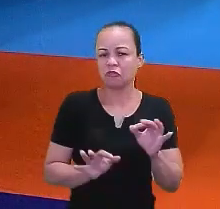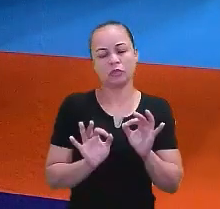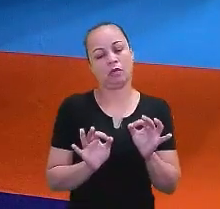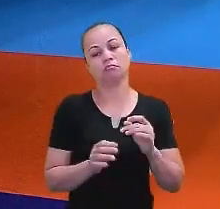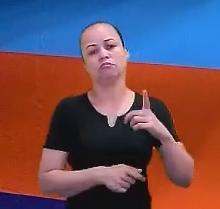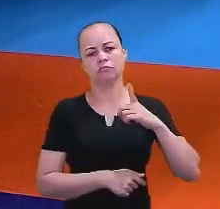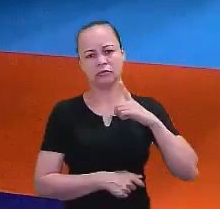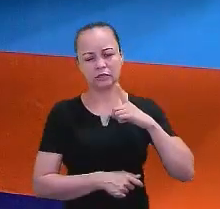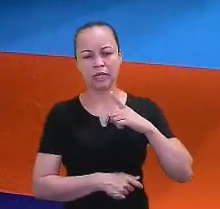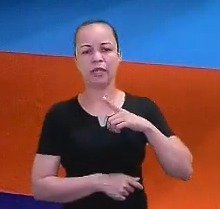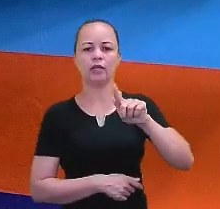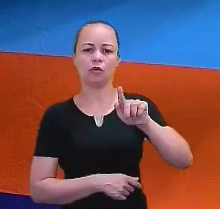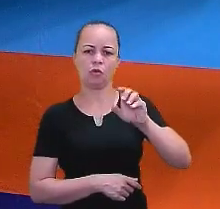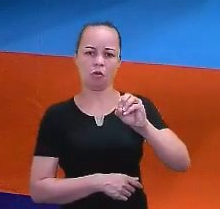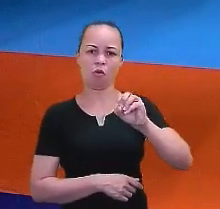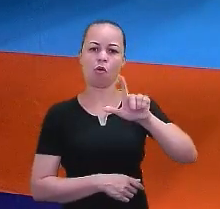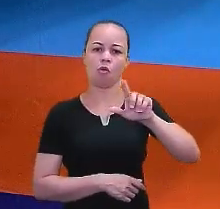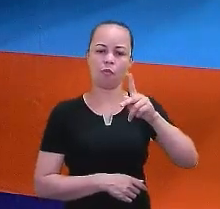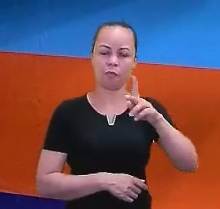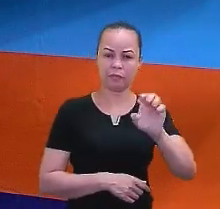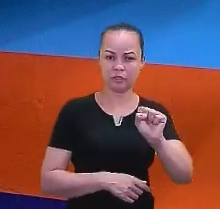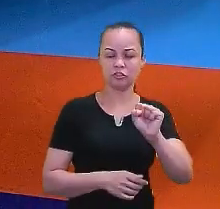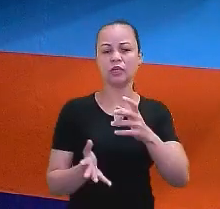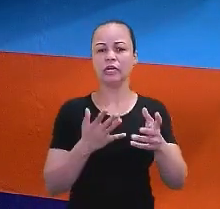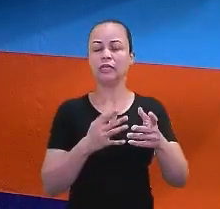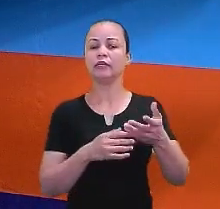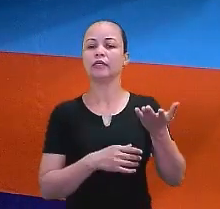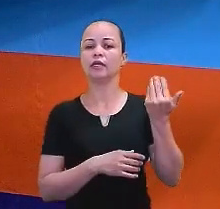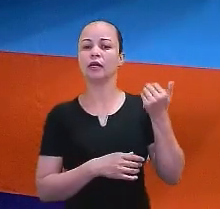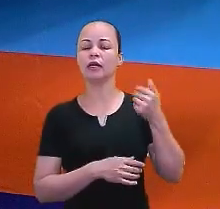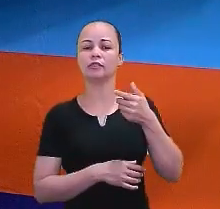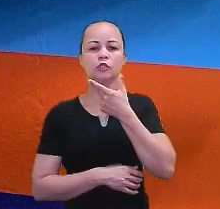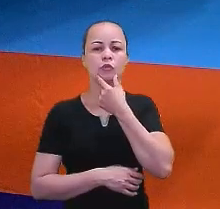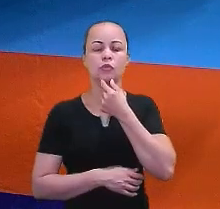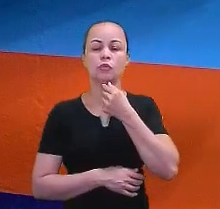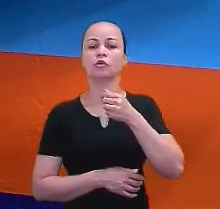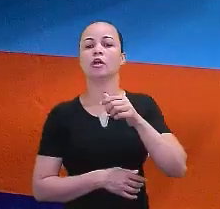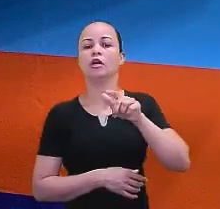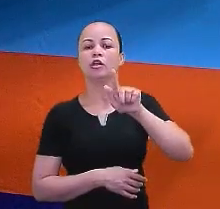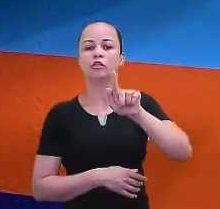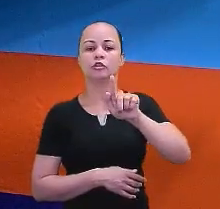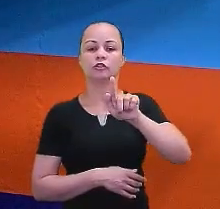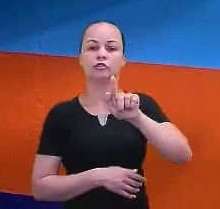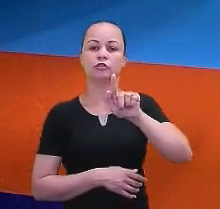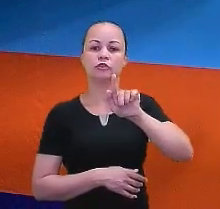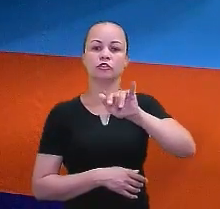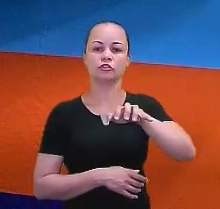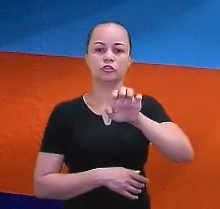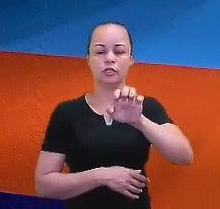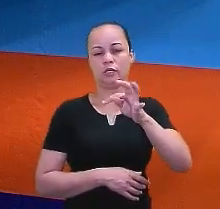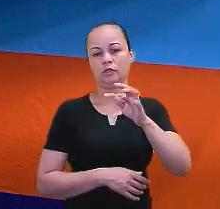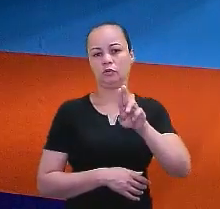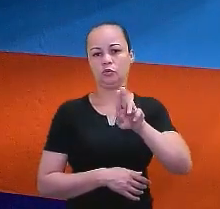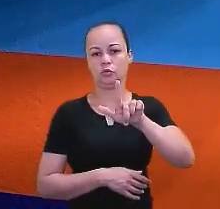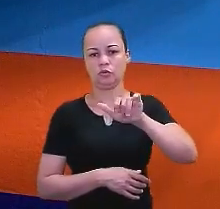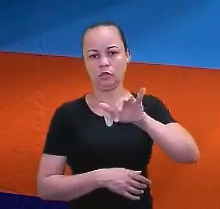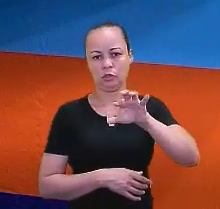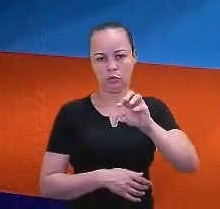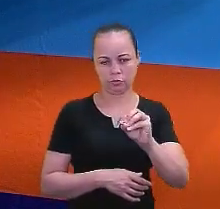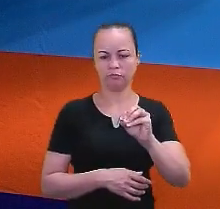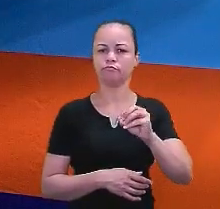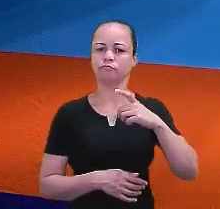que Getúlio Vargas dá lá com o Estado Novo, em 1937. A gente tem o golpe militar